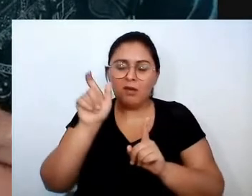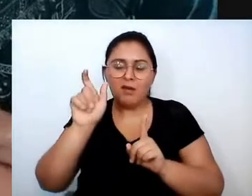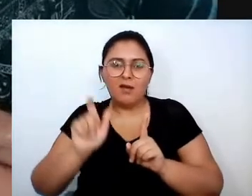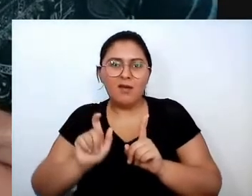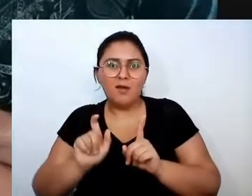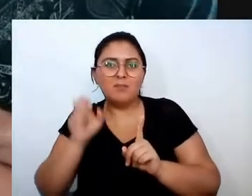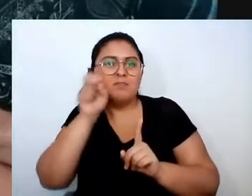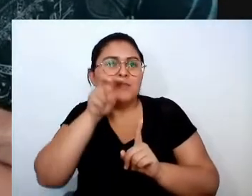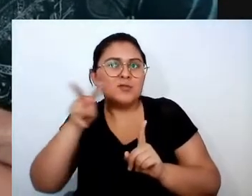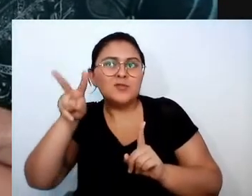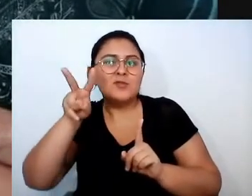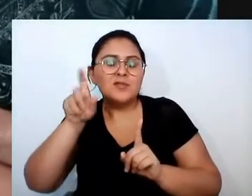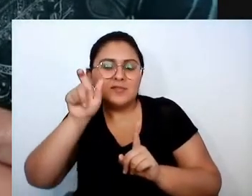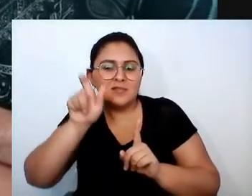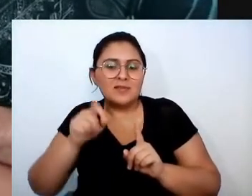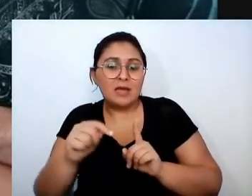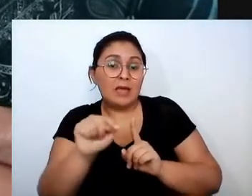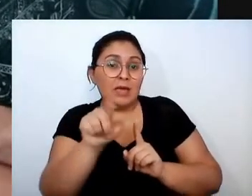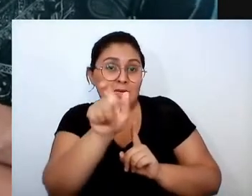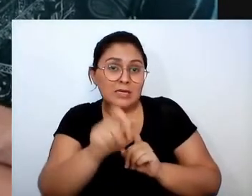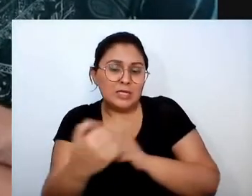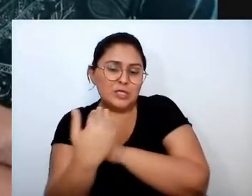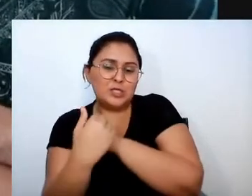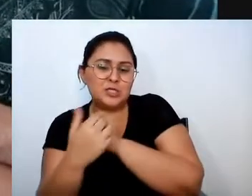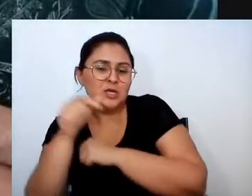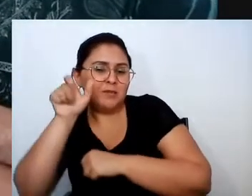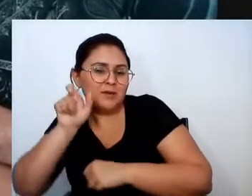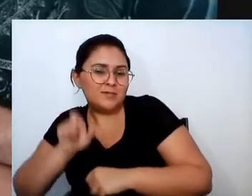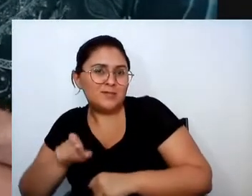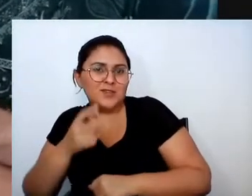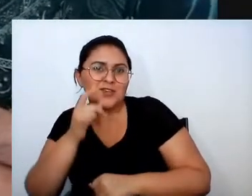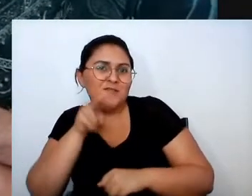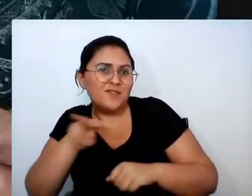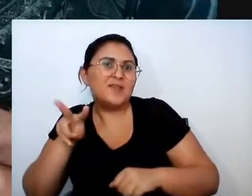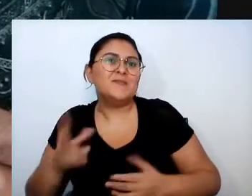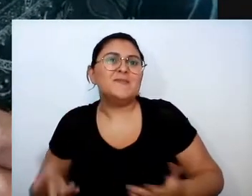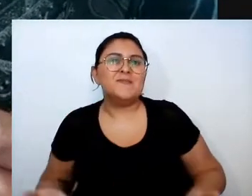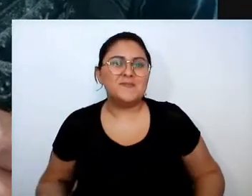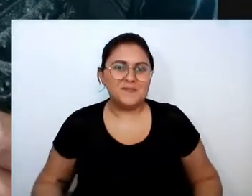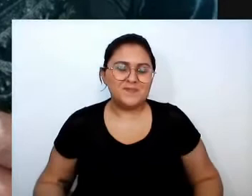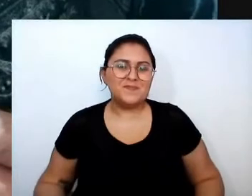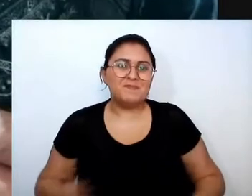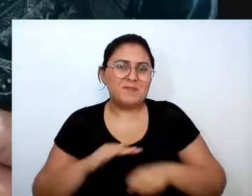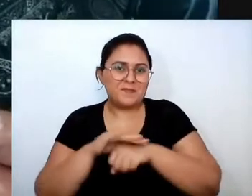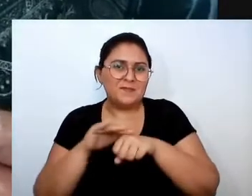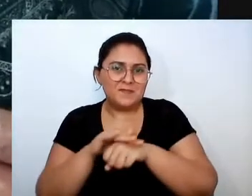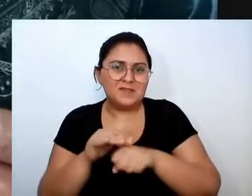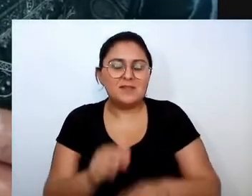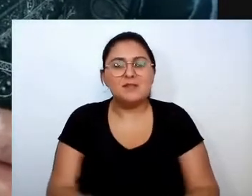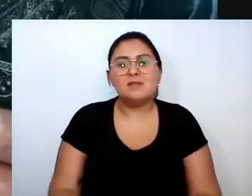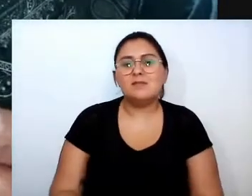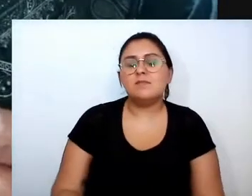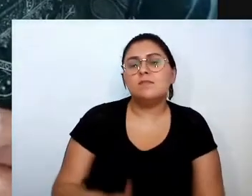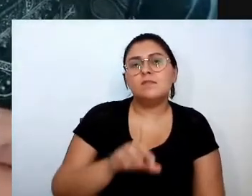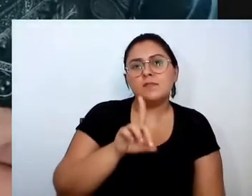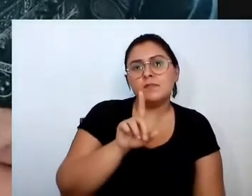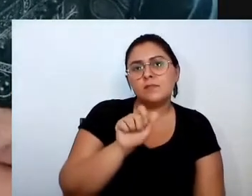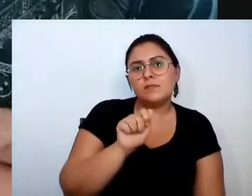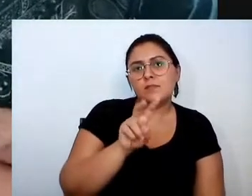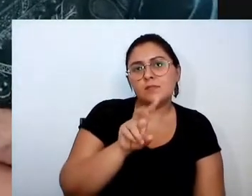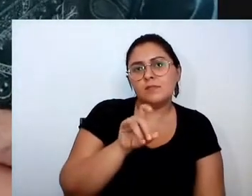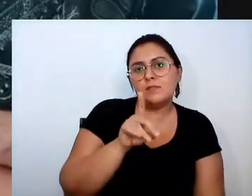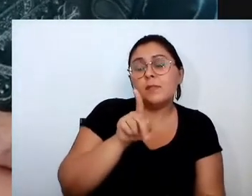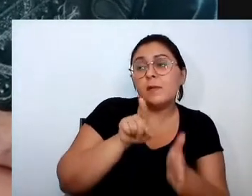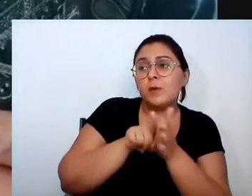coisa. Entendi. Então, José, olhando aí na perspectiva futura, né? Quais são os seus planos? Quais são os